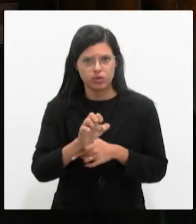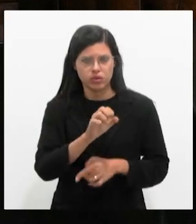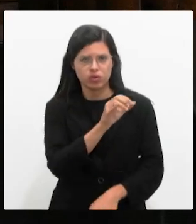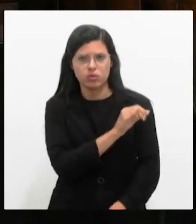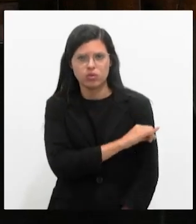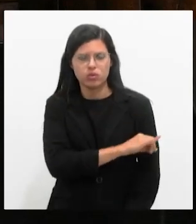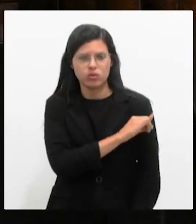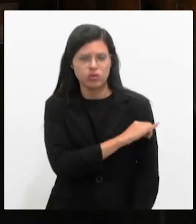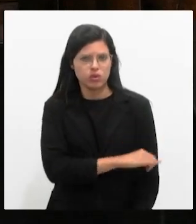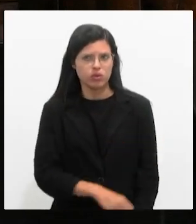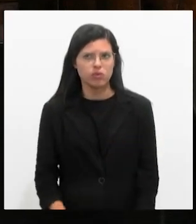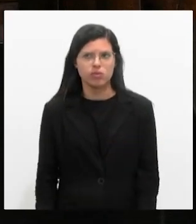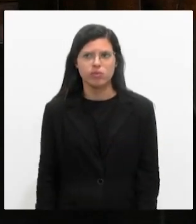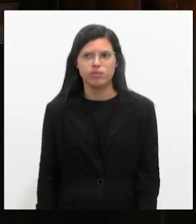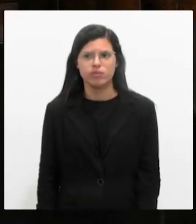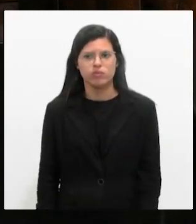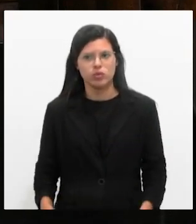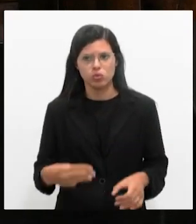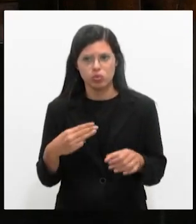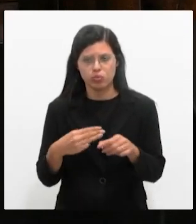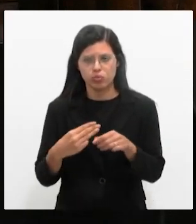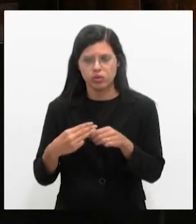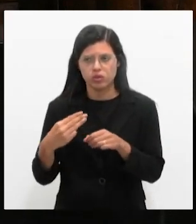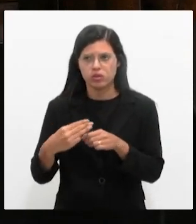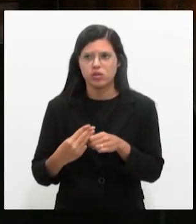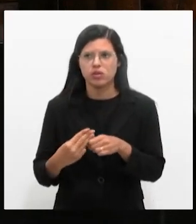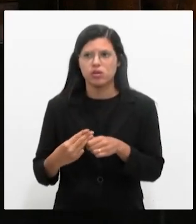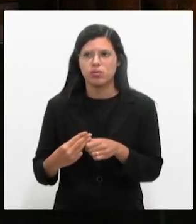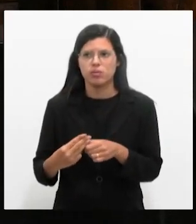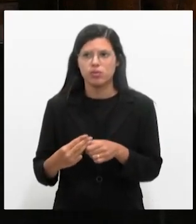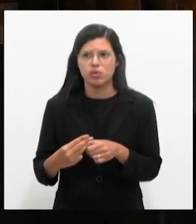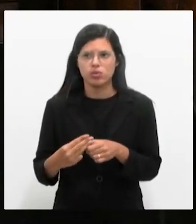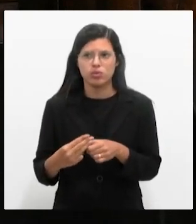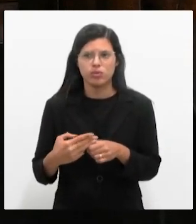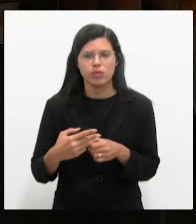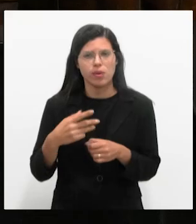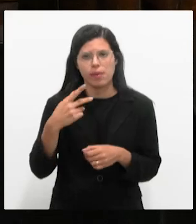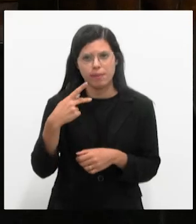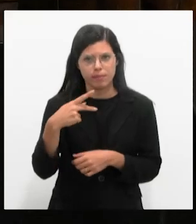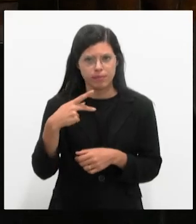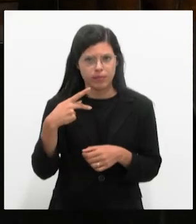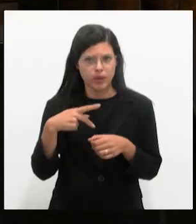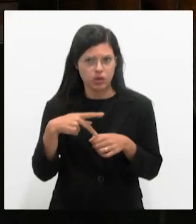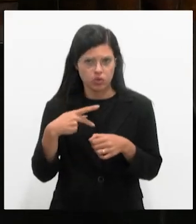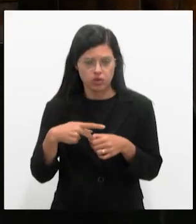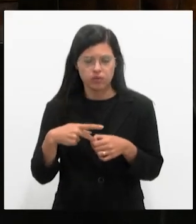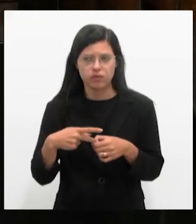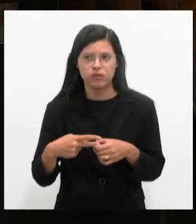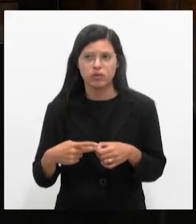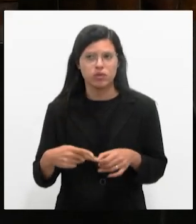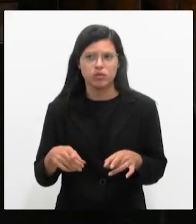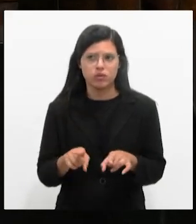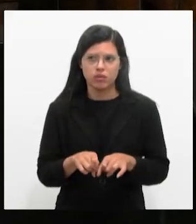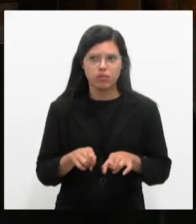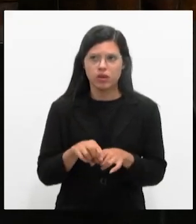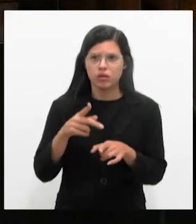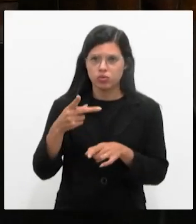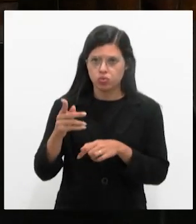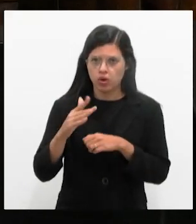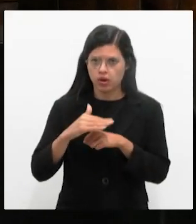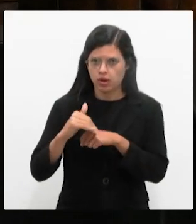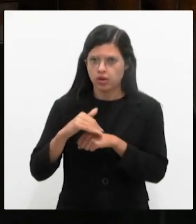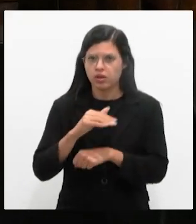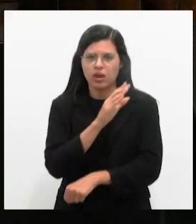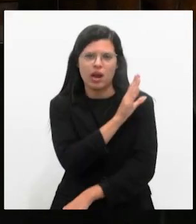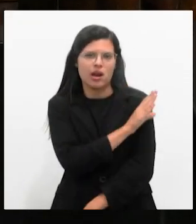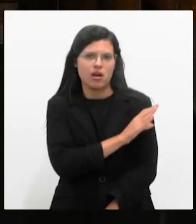de Janeiro e os municípios petrolíferos, inclusive a sua querida Campos